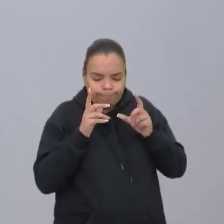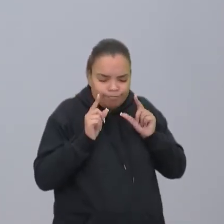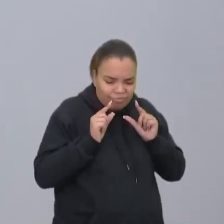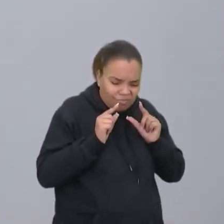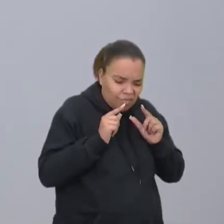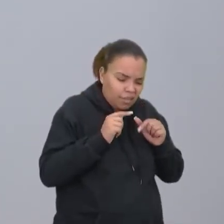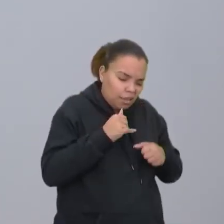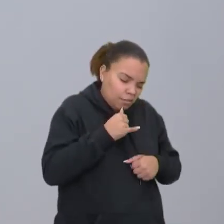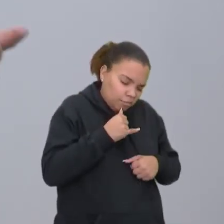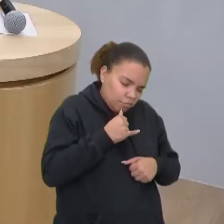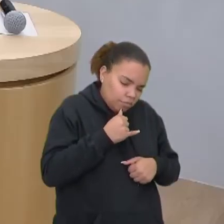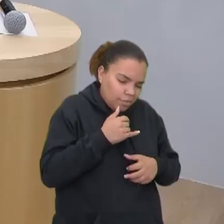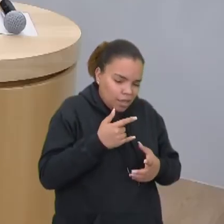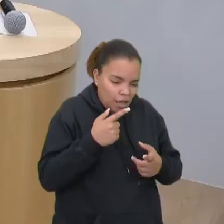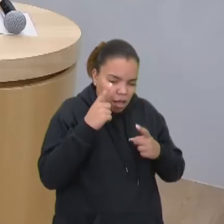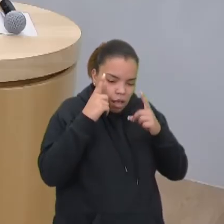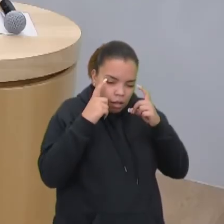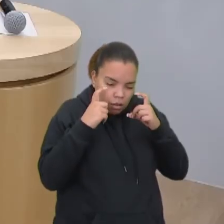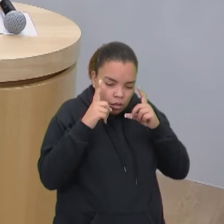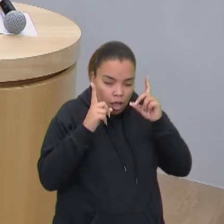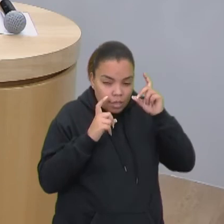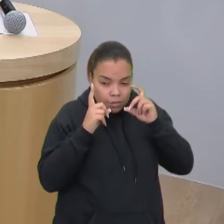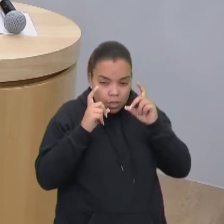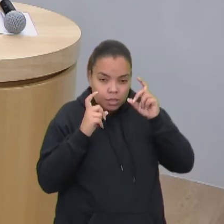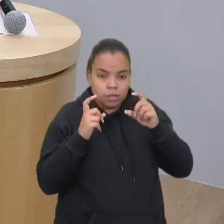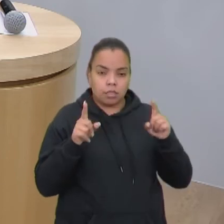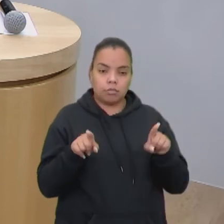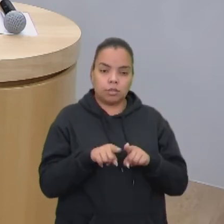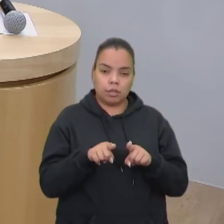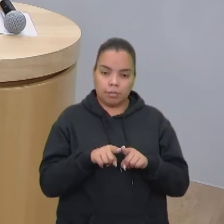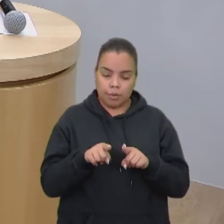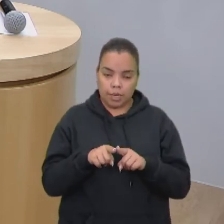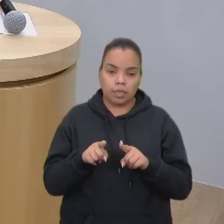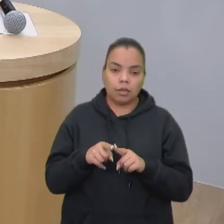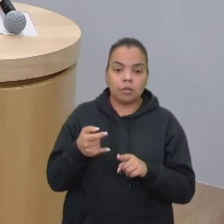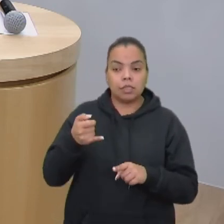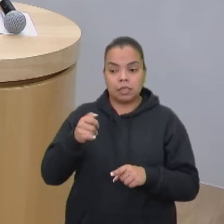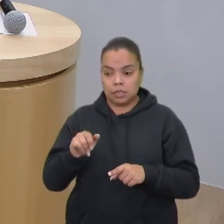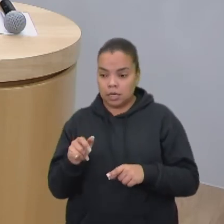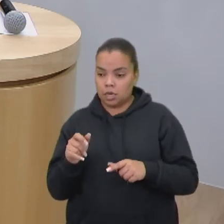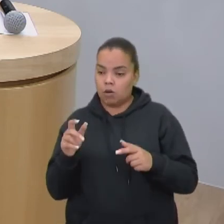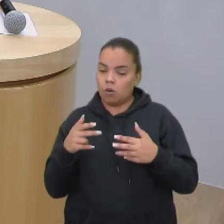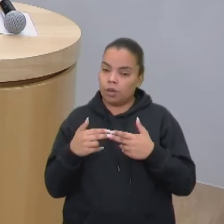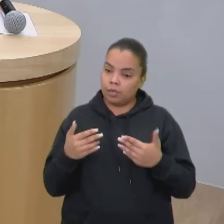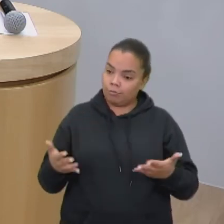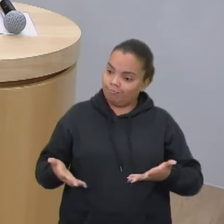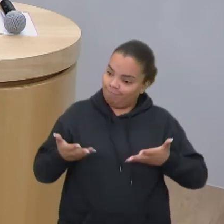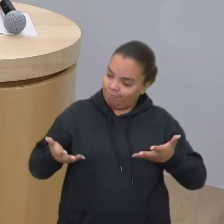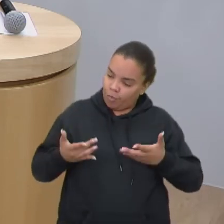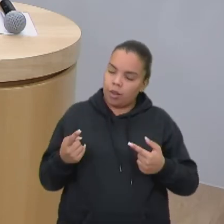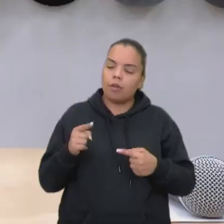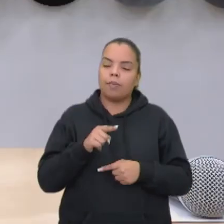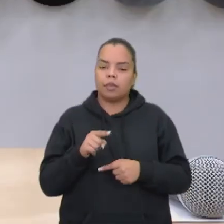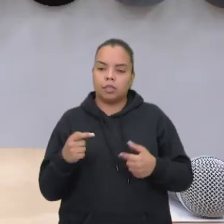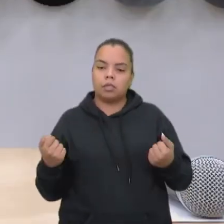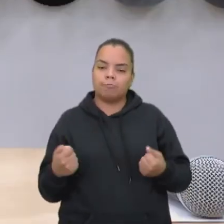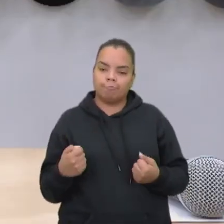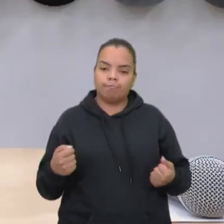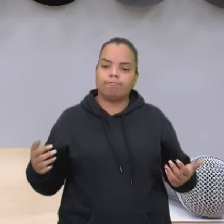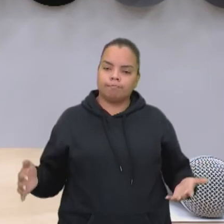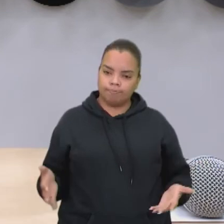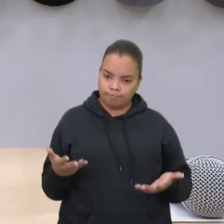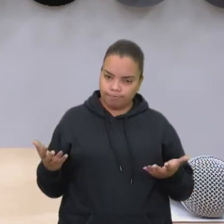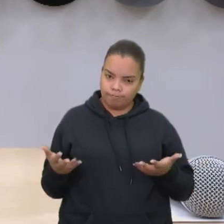físico, atividade, então a gente tem que estar sempre animado. Do que tá falando, né? Exato. Do locutor. É isso. E então, uma